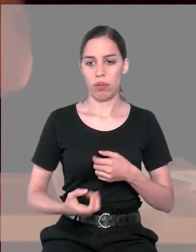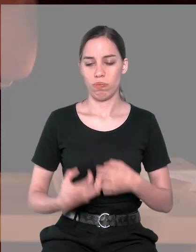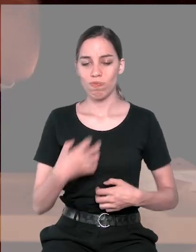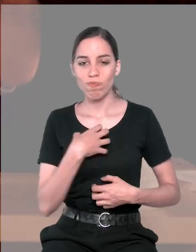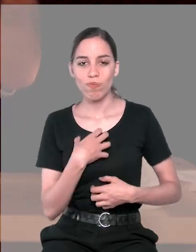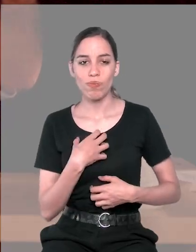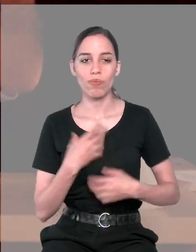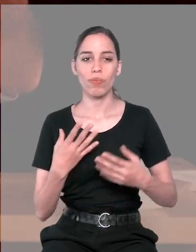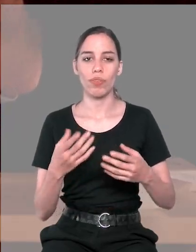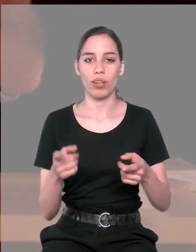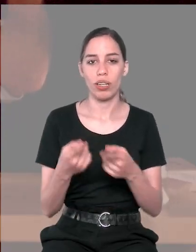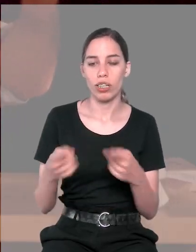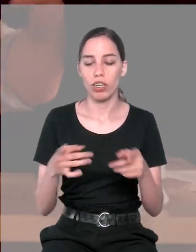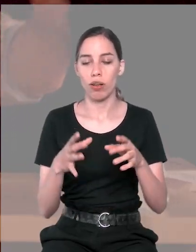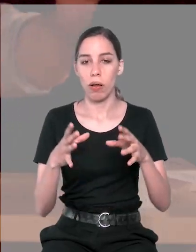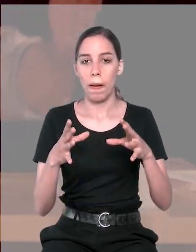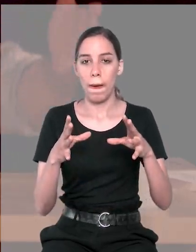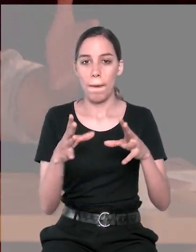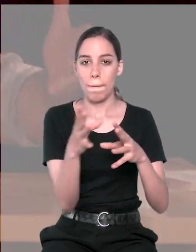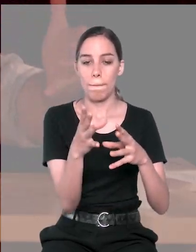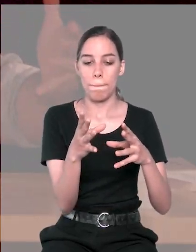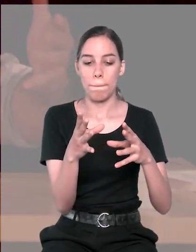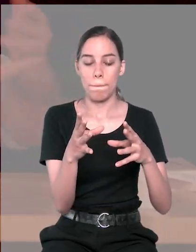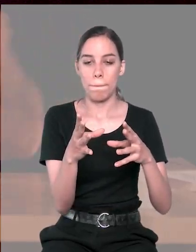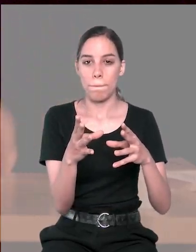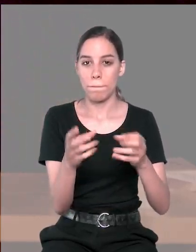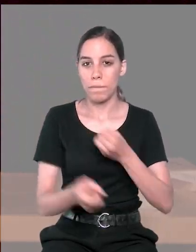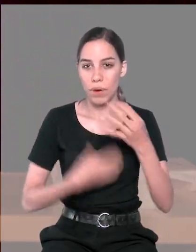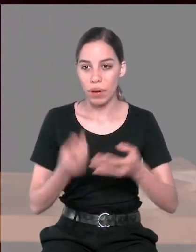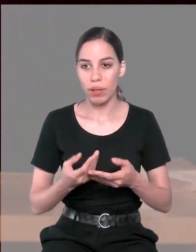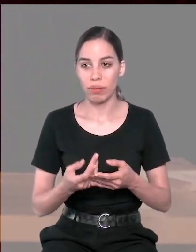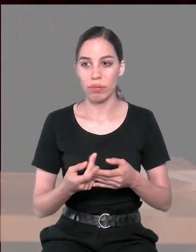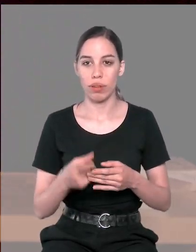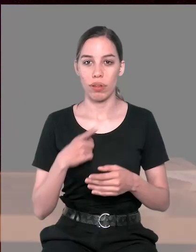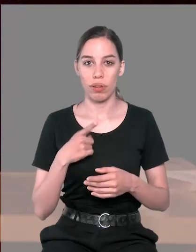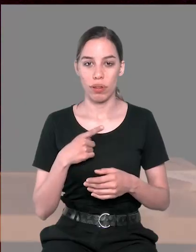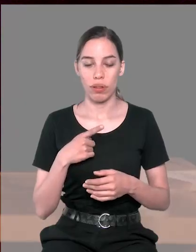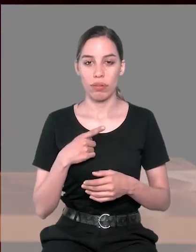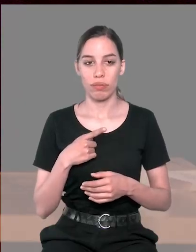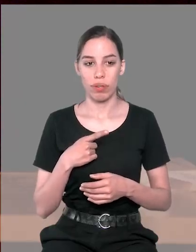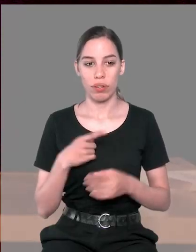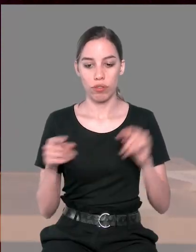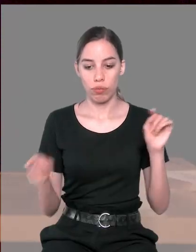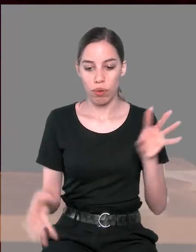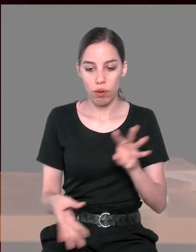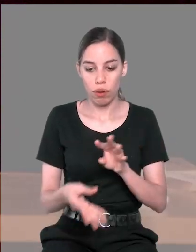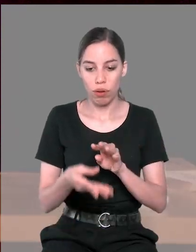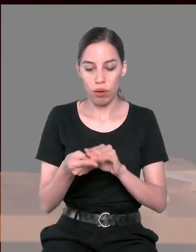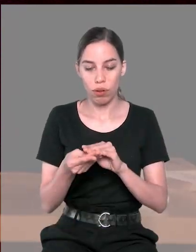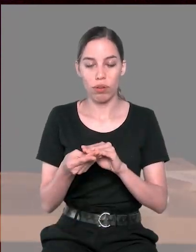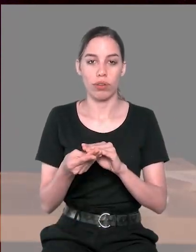está exatamente nisso que você falou, nessa dimensão estética do próprio xadrez, né? E é muito bonito o que você falou, porque isso é muito um resumo da